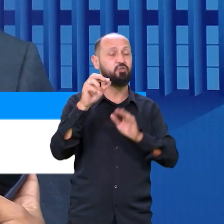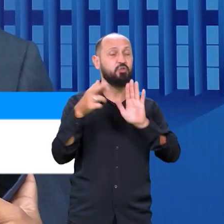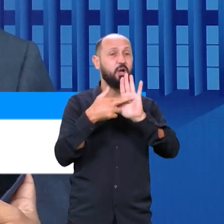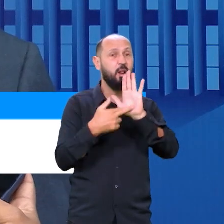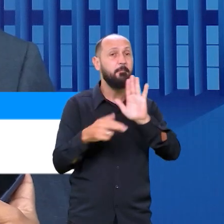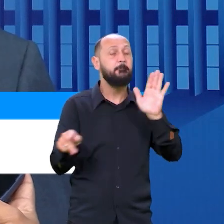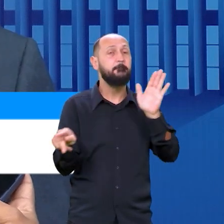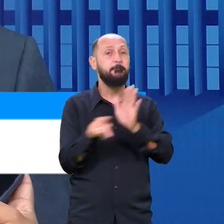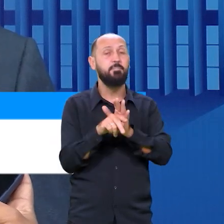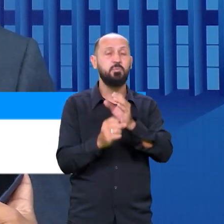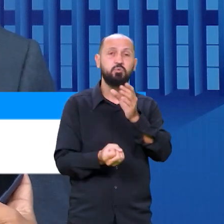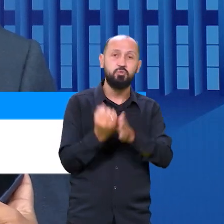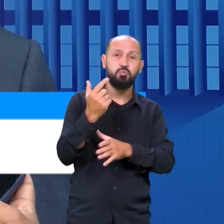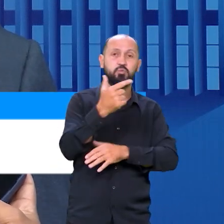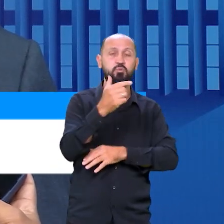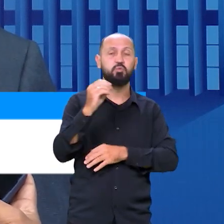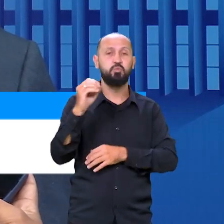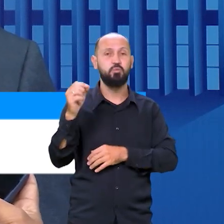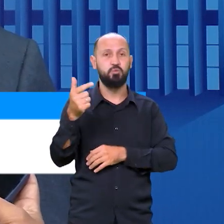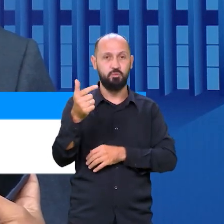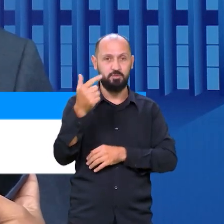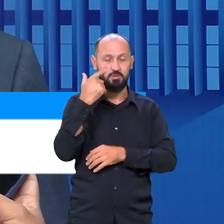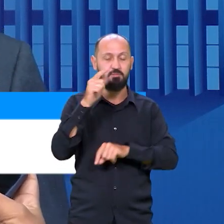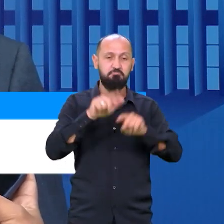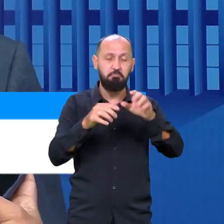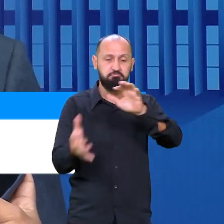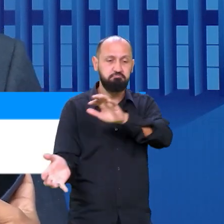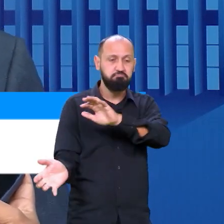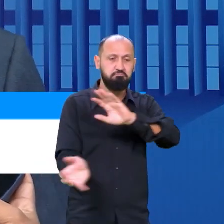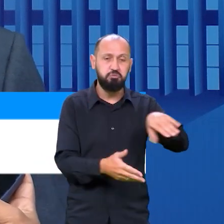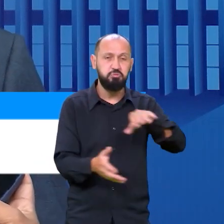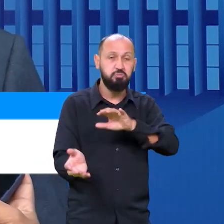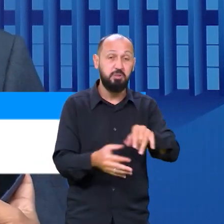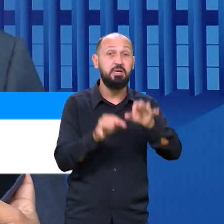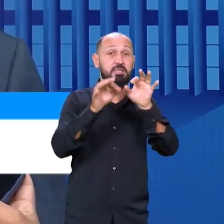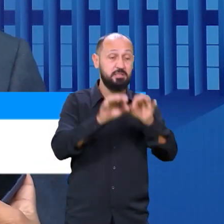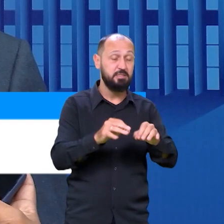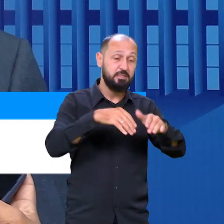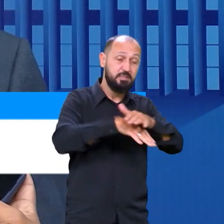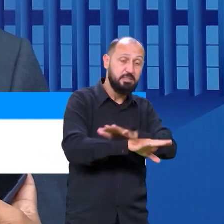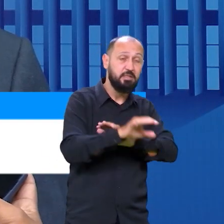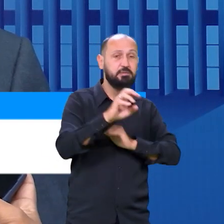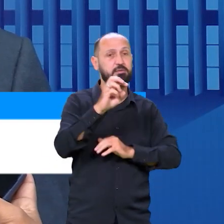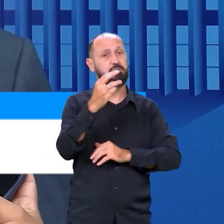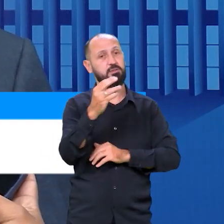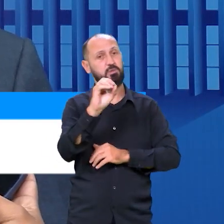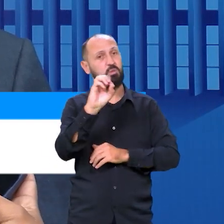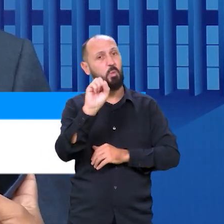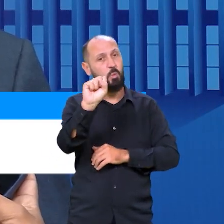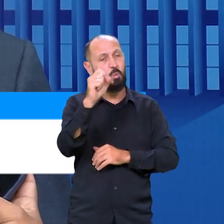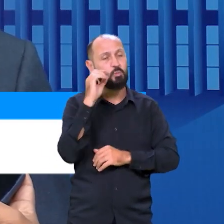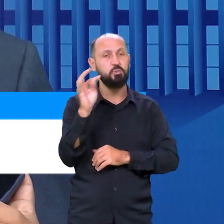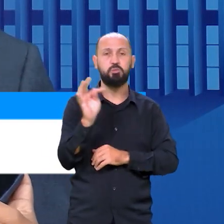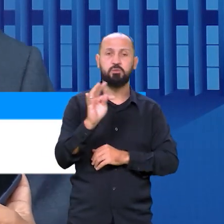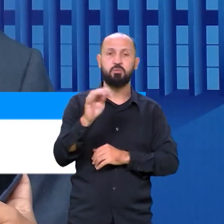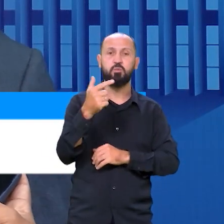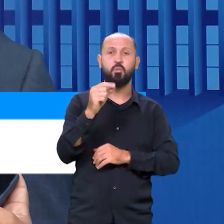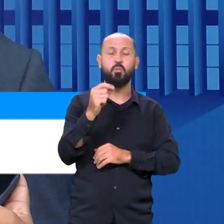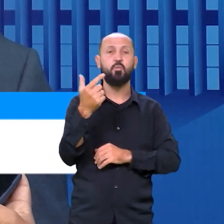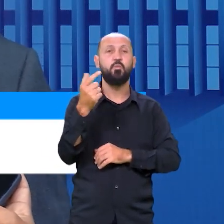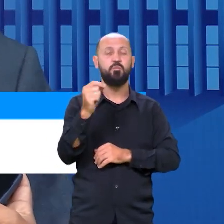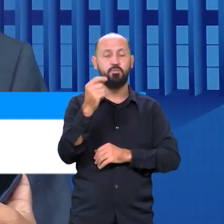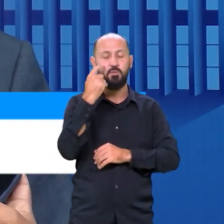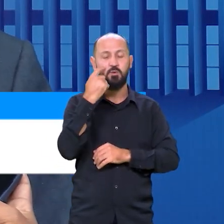forma regulamentar em 2002. Nós destinávamos corretamente 308 toneladas. Agora,